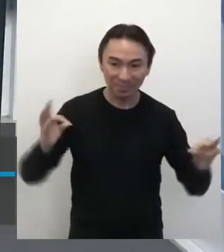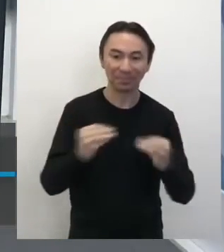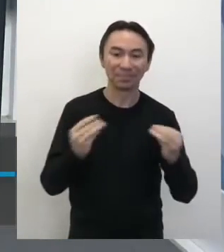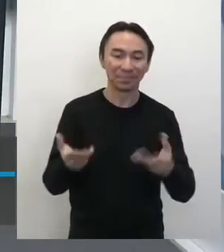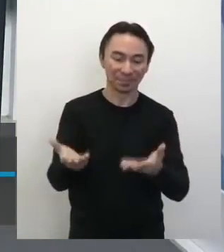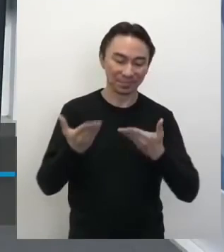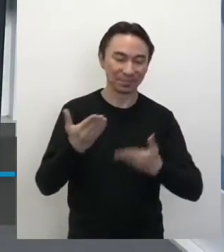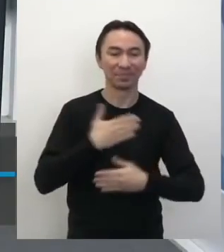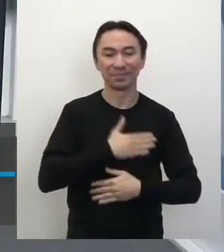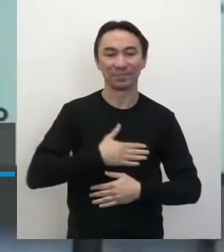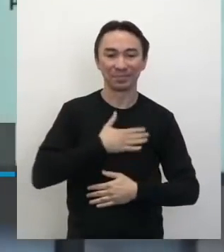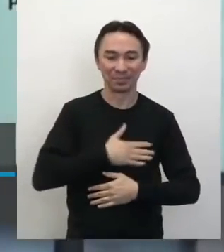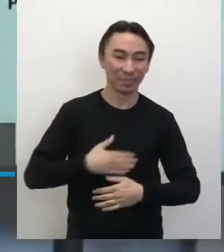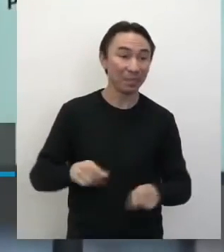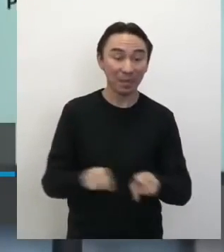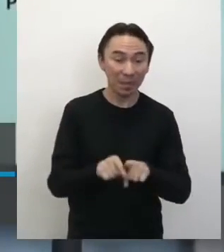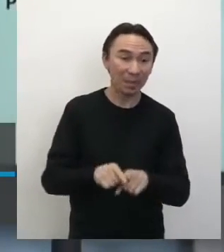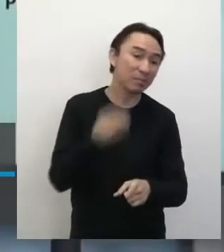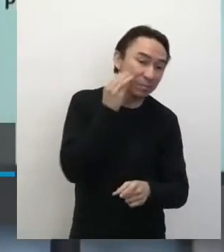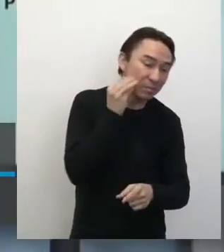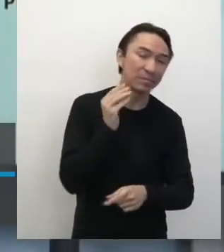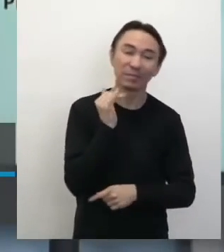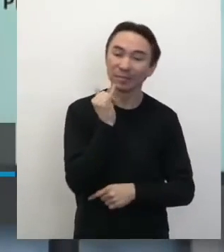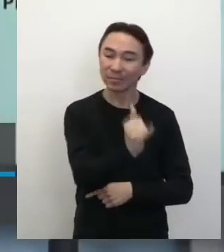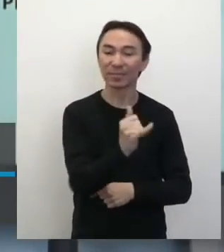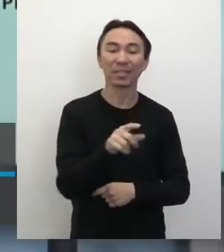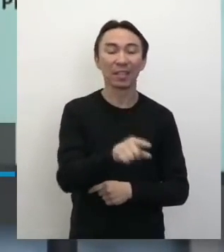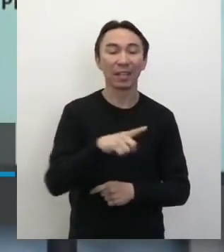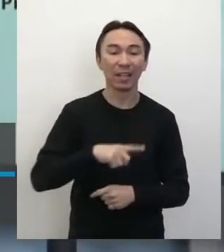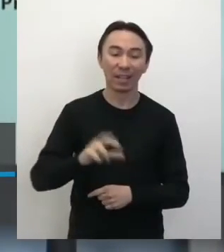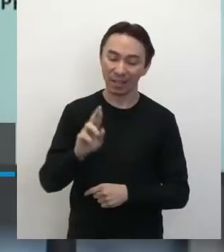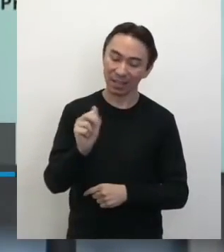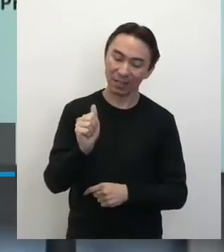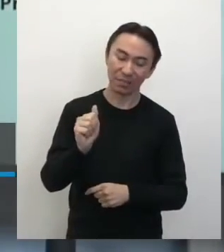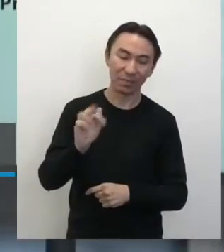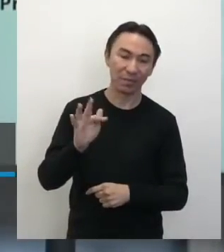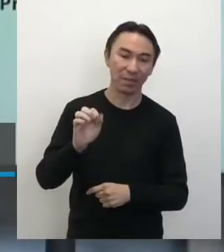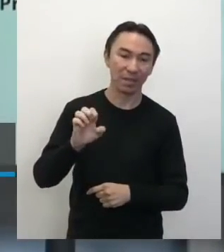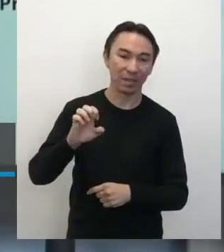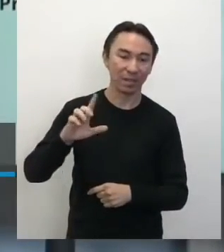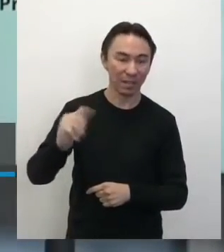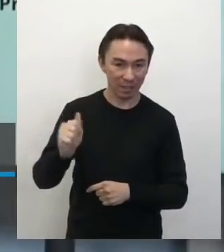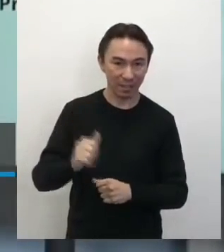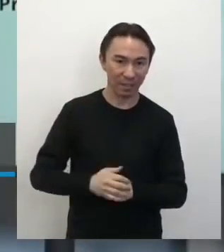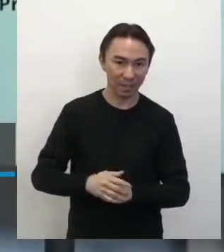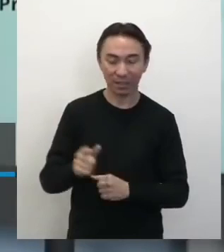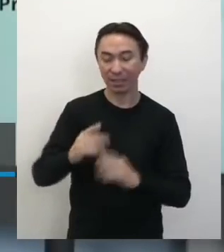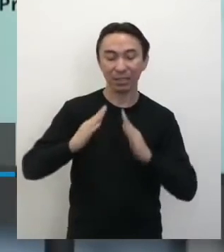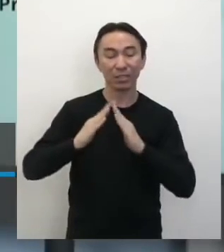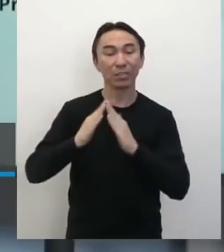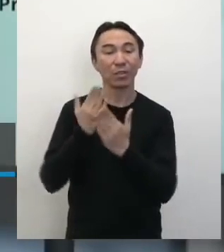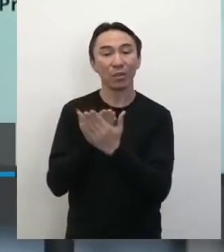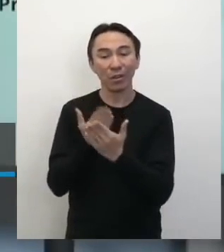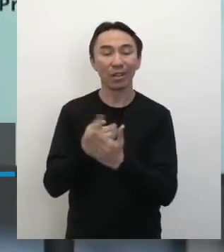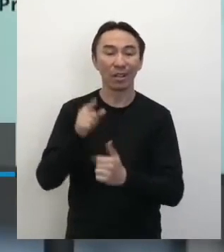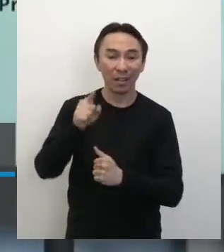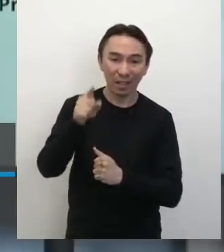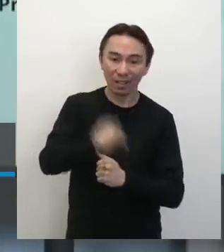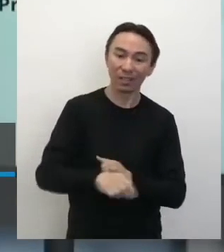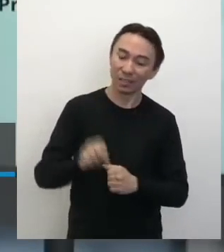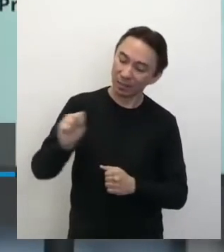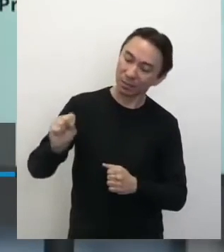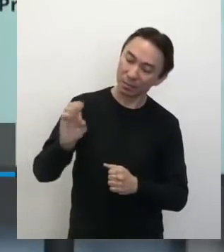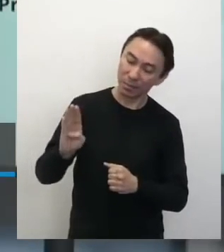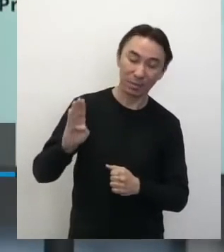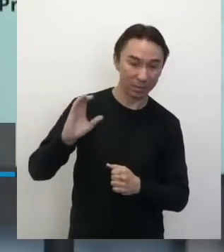para Rafaela, um bom dia. Ela é da escola Pedra de Carvalho, de São Bernardo do Campo. Então, um abraço a todos aí